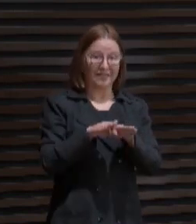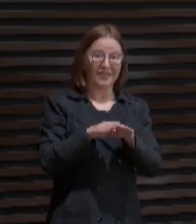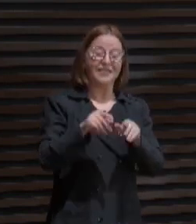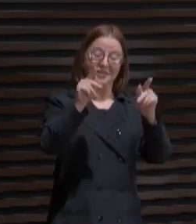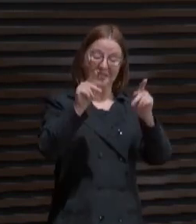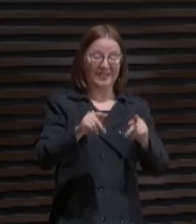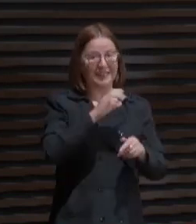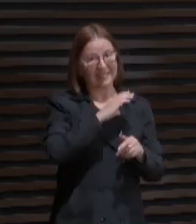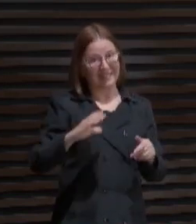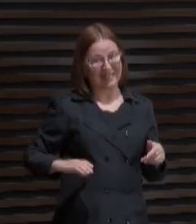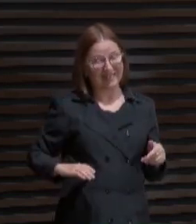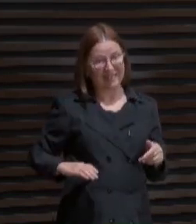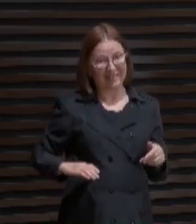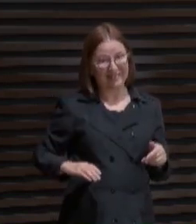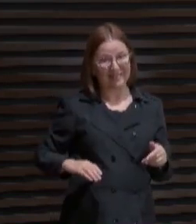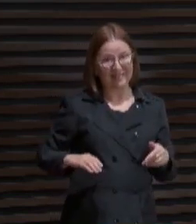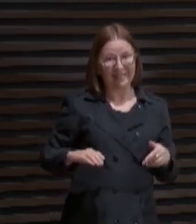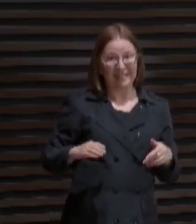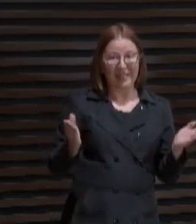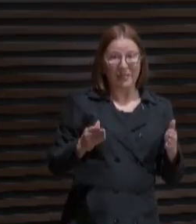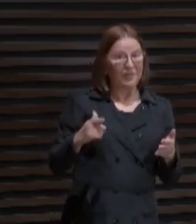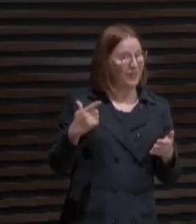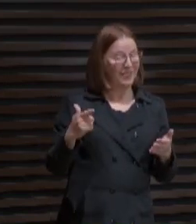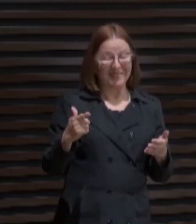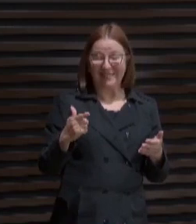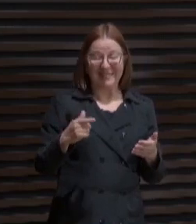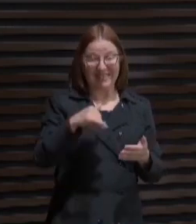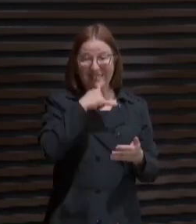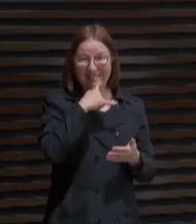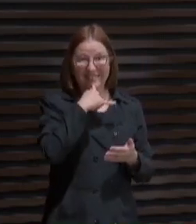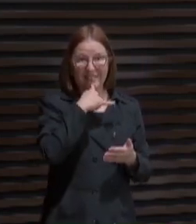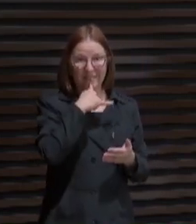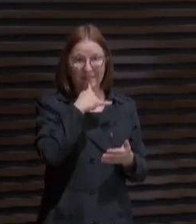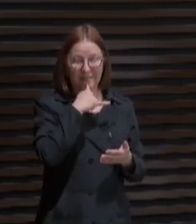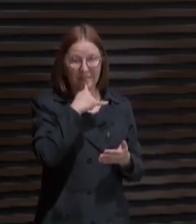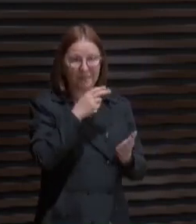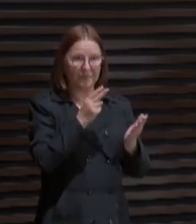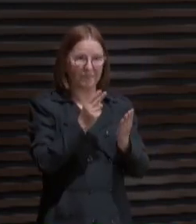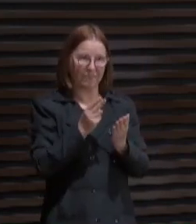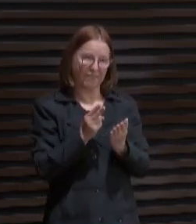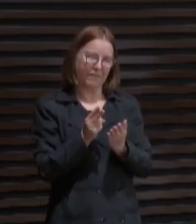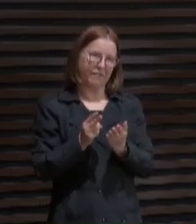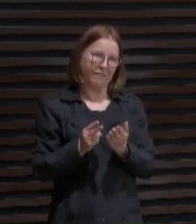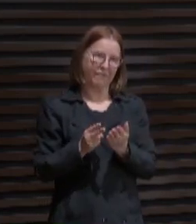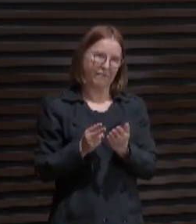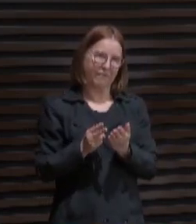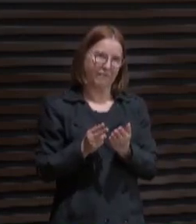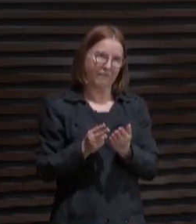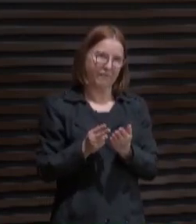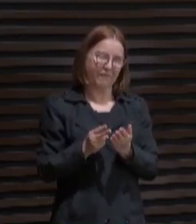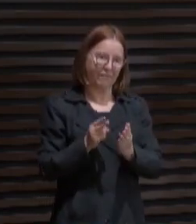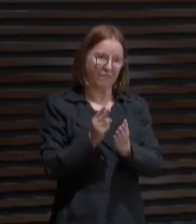lugar para tristeza, mesmo diante de outra ida do Senhor? A consequência,